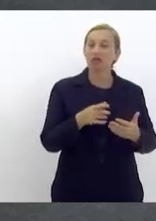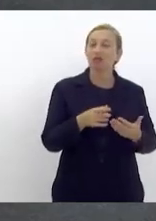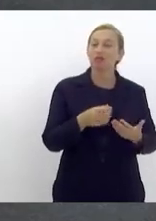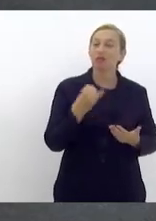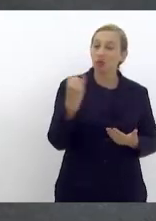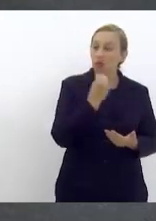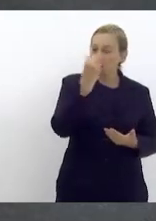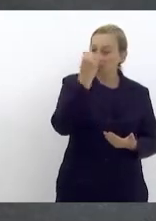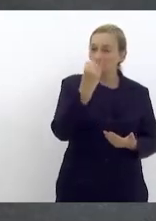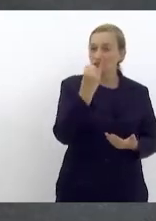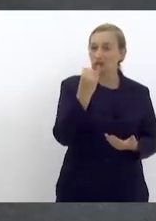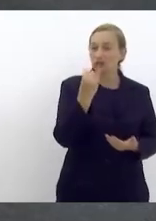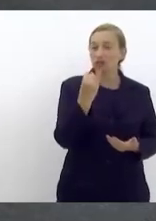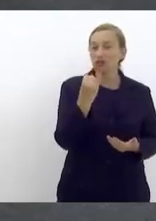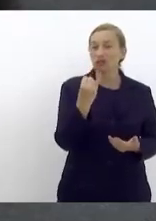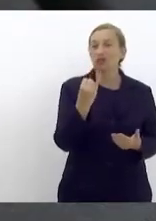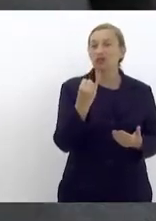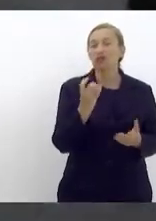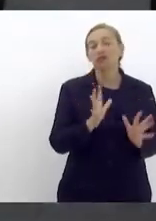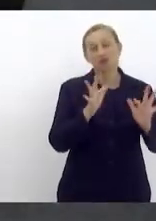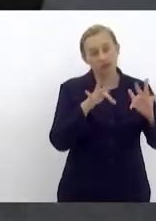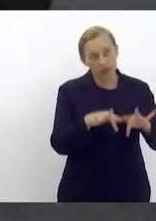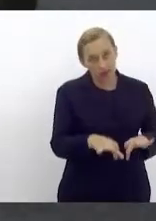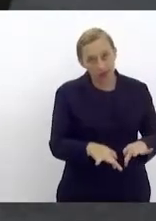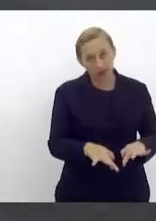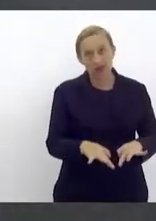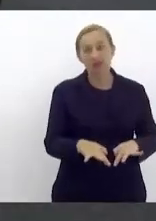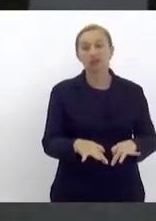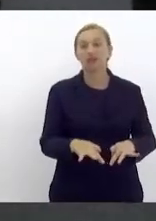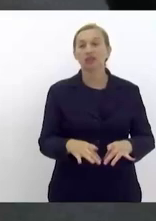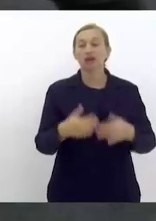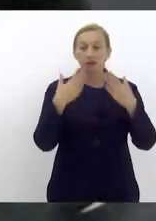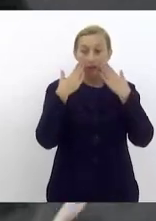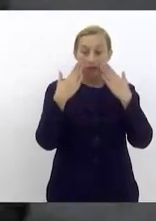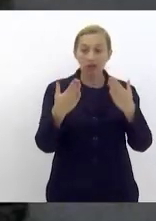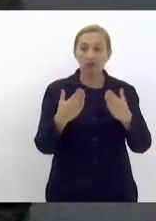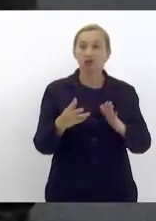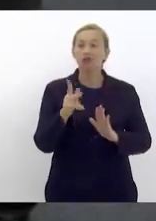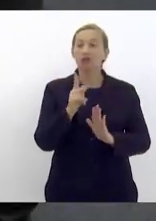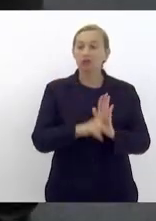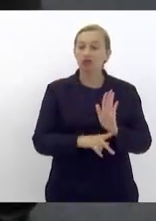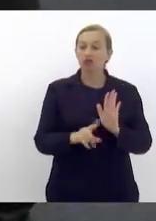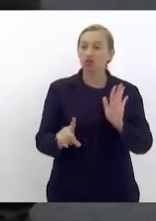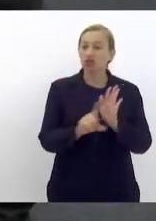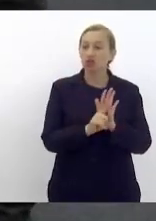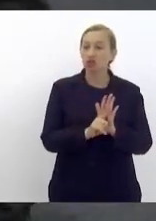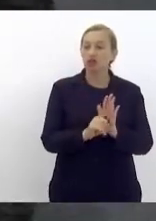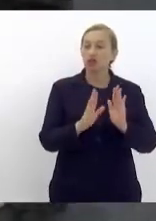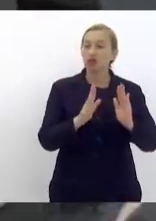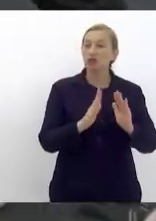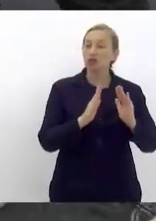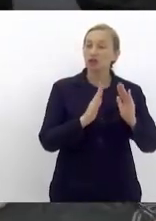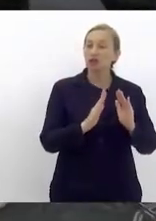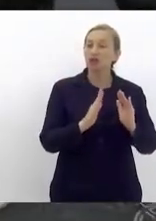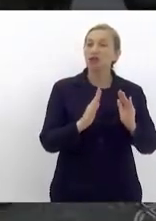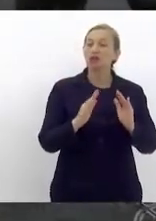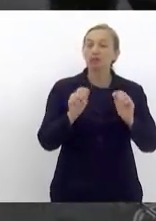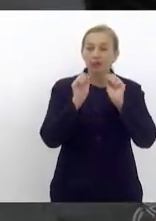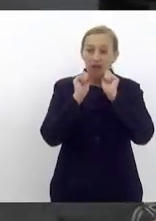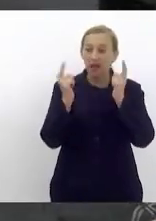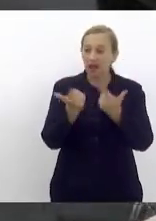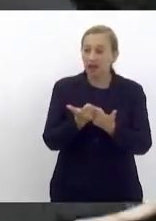como é deputada sagrado... Renata, para concluir, por gentileza. Para concluir, estou apresentando um projeto de lei para essas casas, para a nossa casa